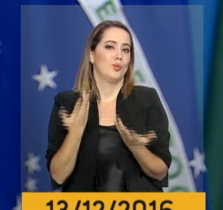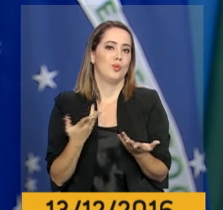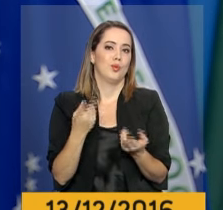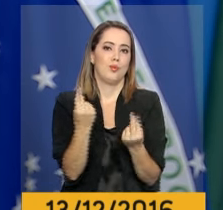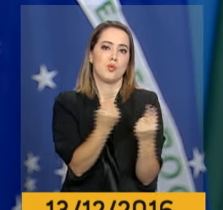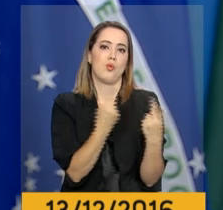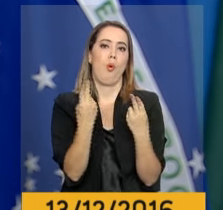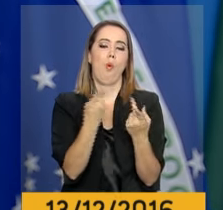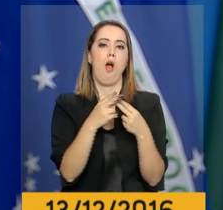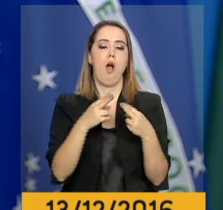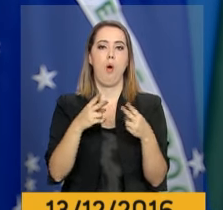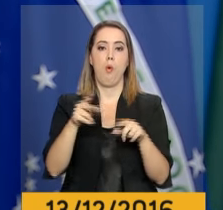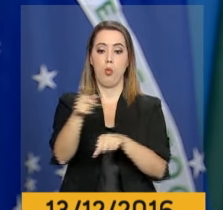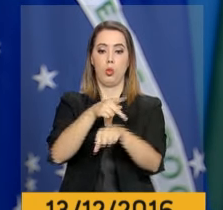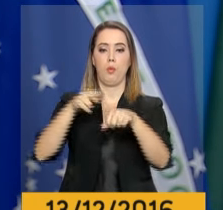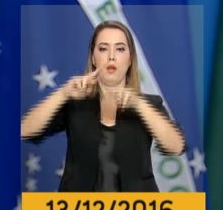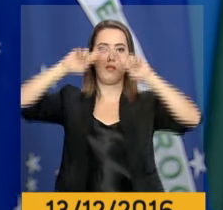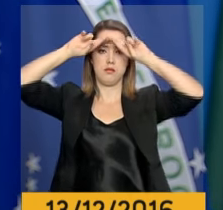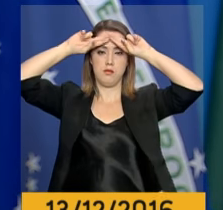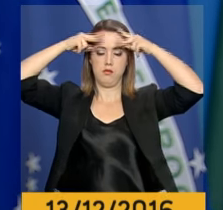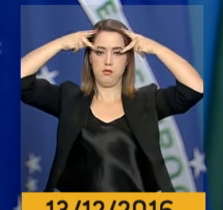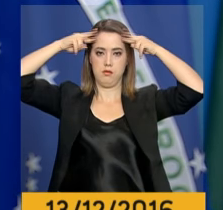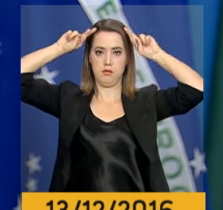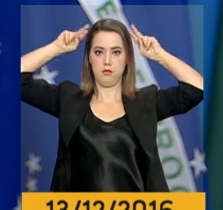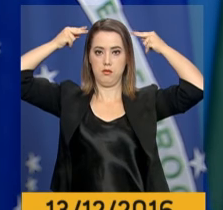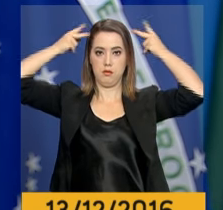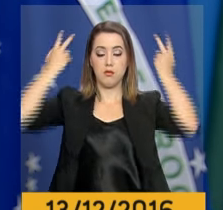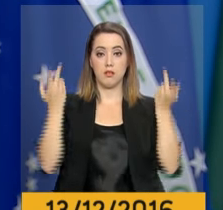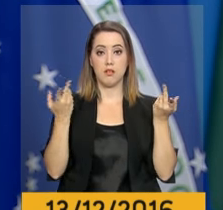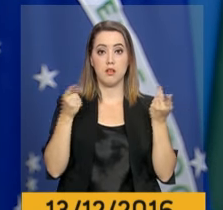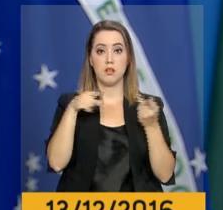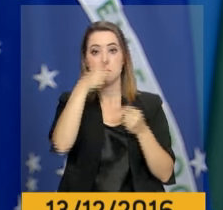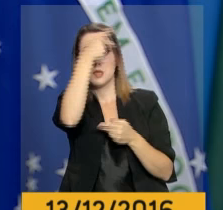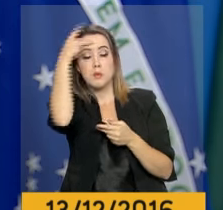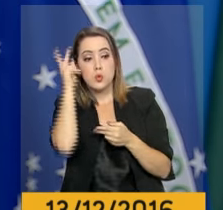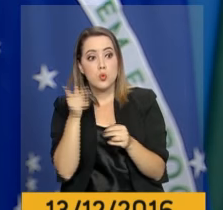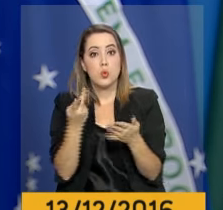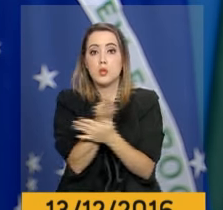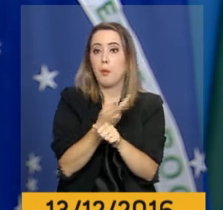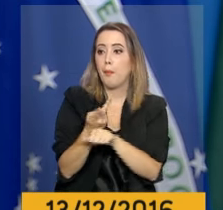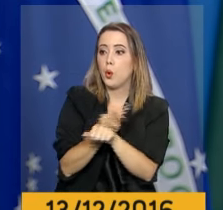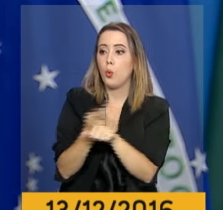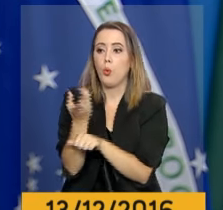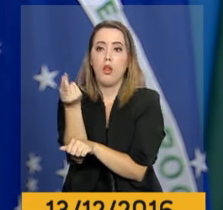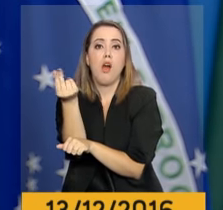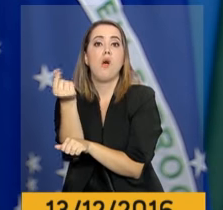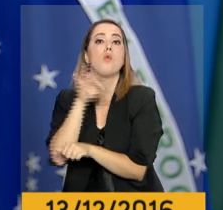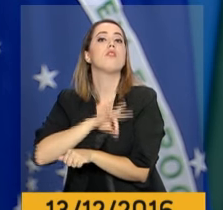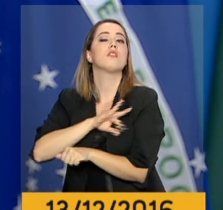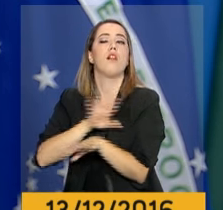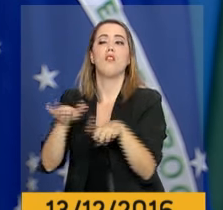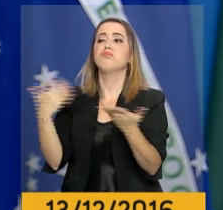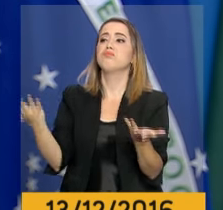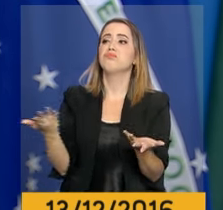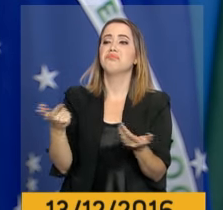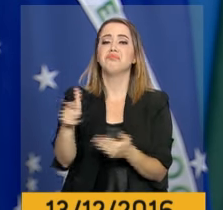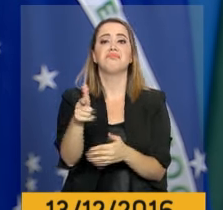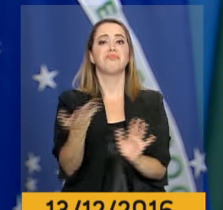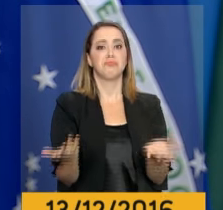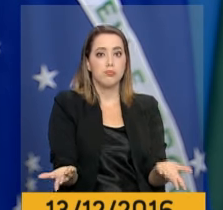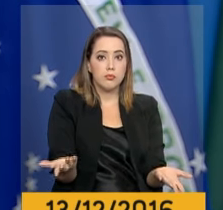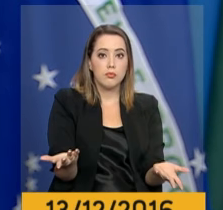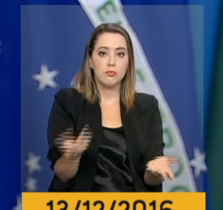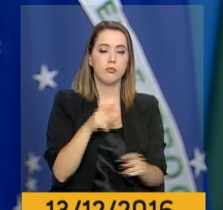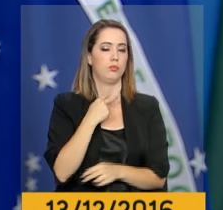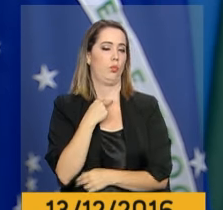como aconteceu na Grécia, em que as pessoas vão bater as portas do poder público e não encontra o pagamento, não é? Não podemos e não esperamos